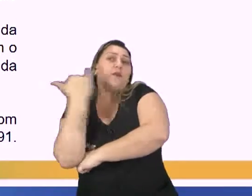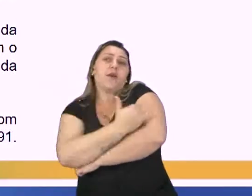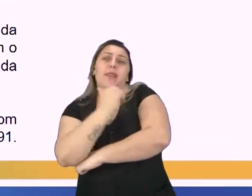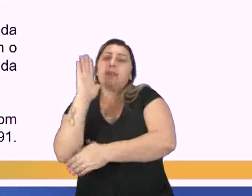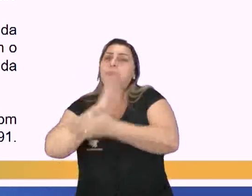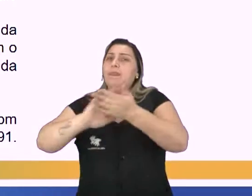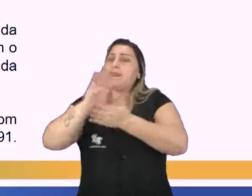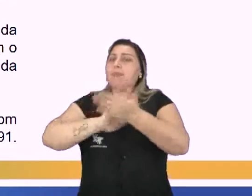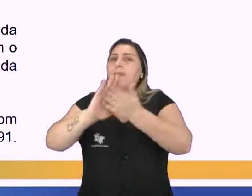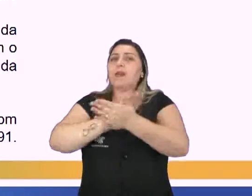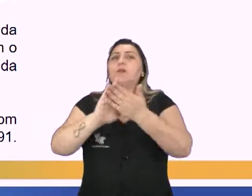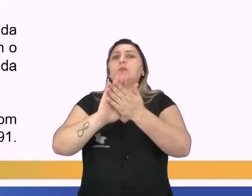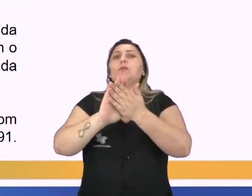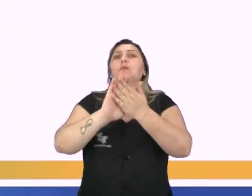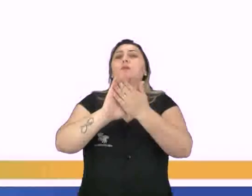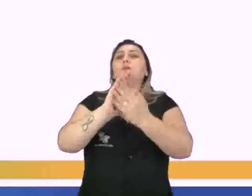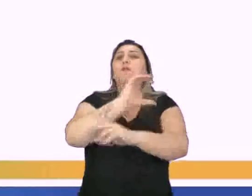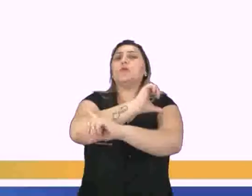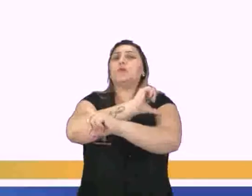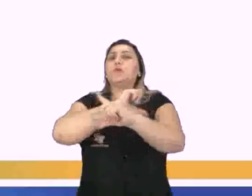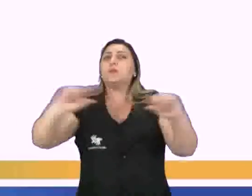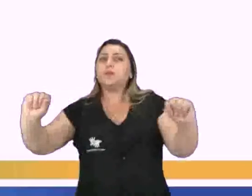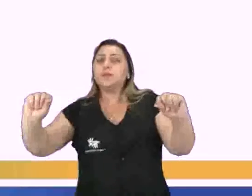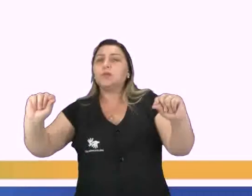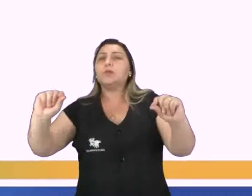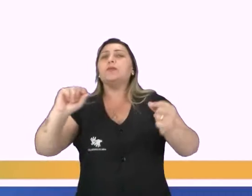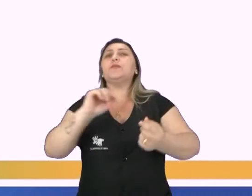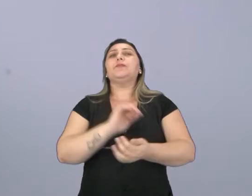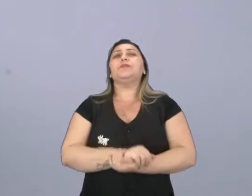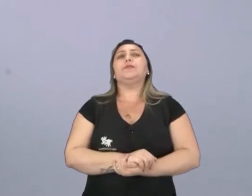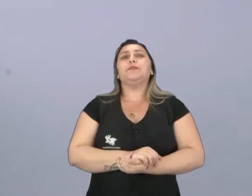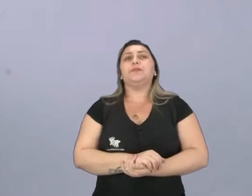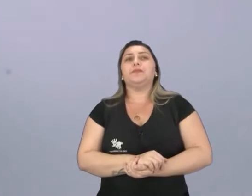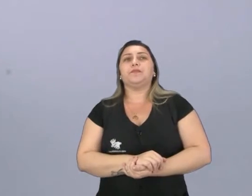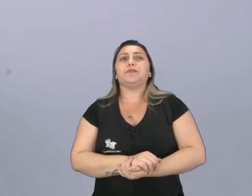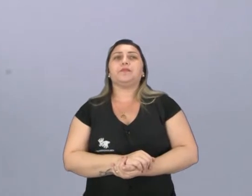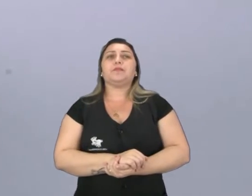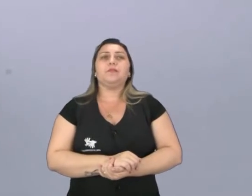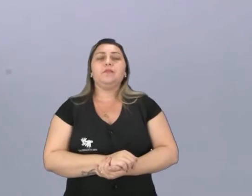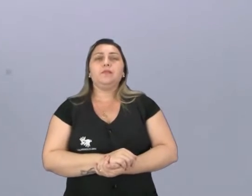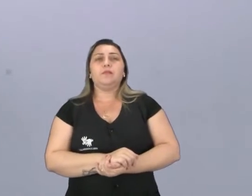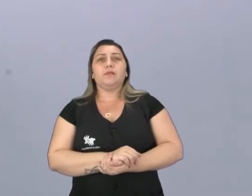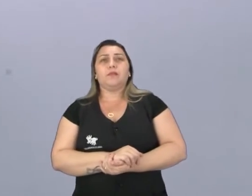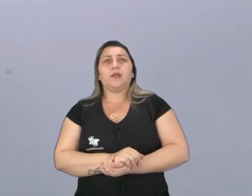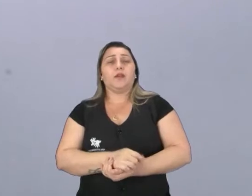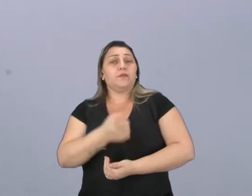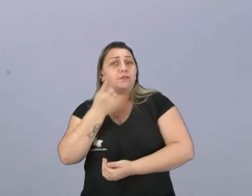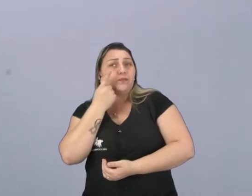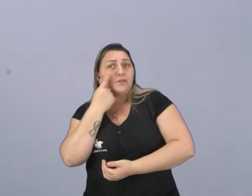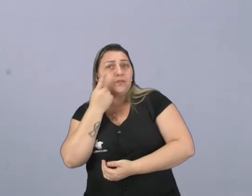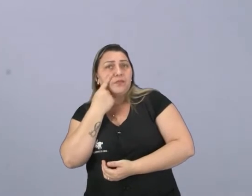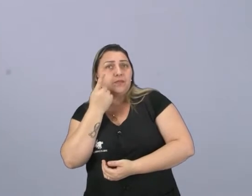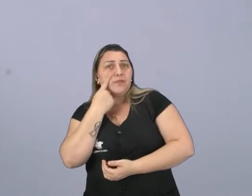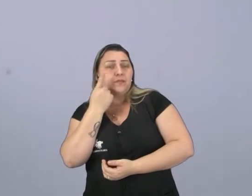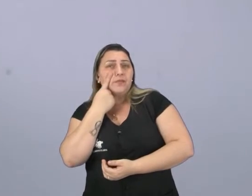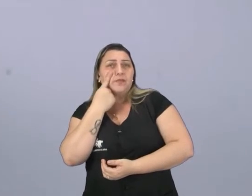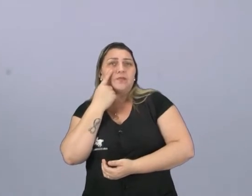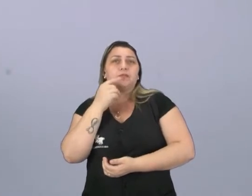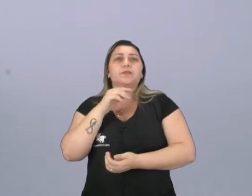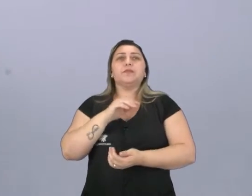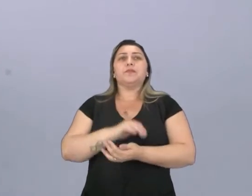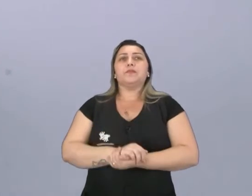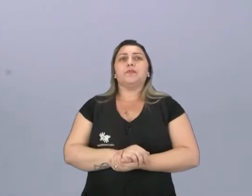ninguém, resolvera tomar o caminho da cidade. Gente, se vocês observem, né, que